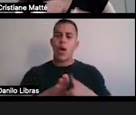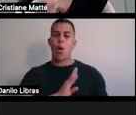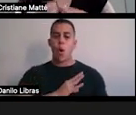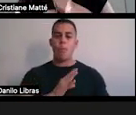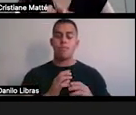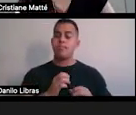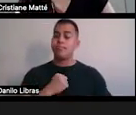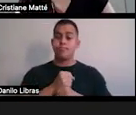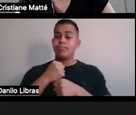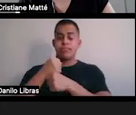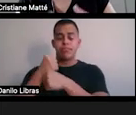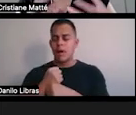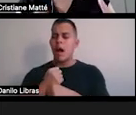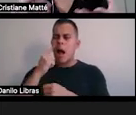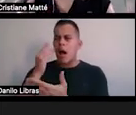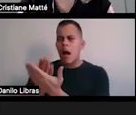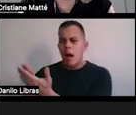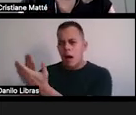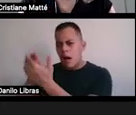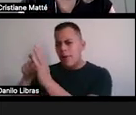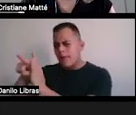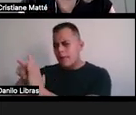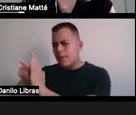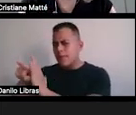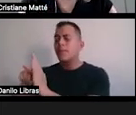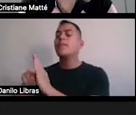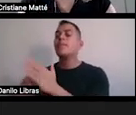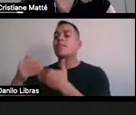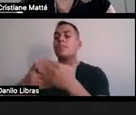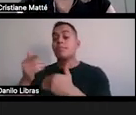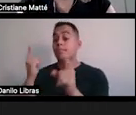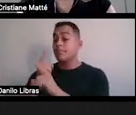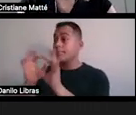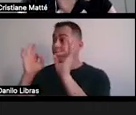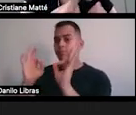aí ele começou a estudar esses mecanismos e viu que efetivamente